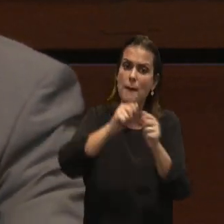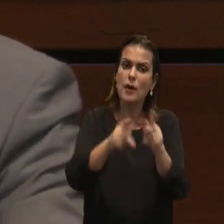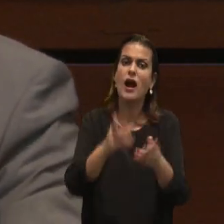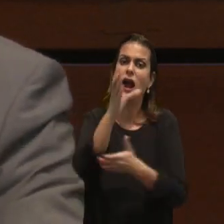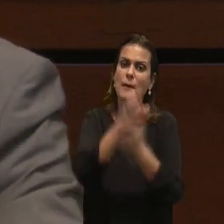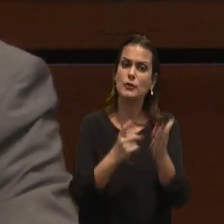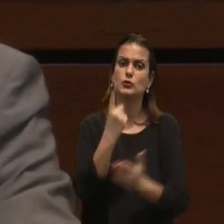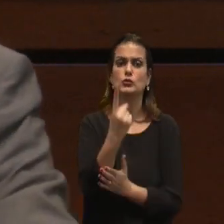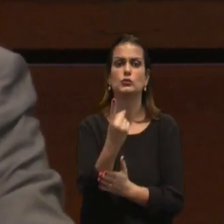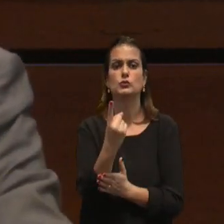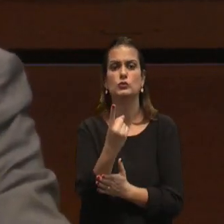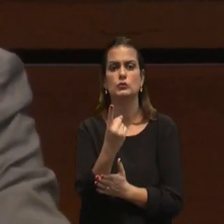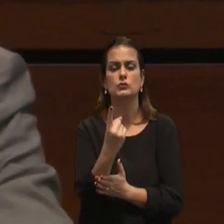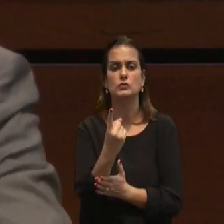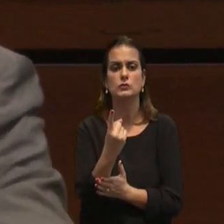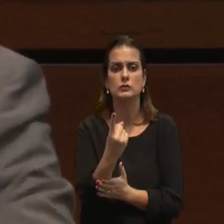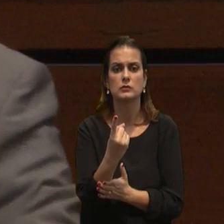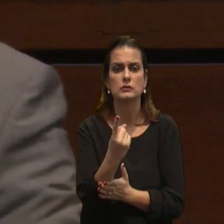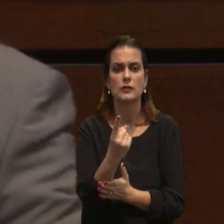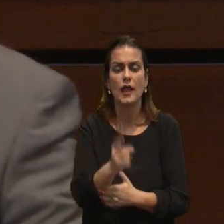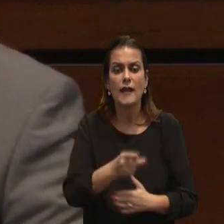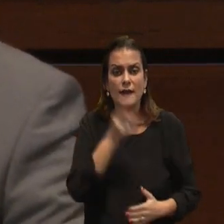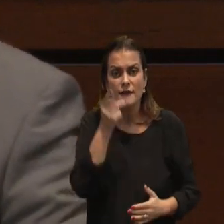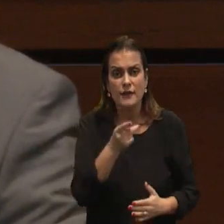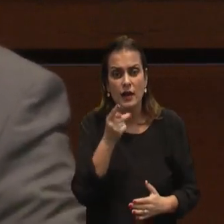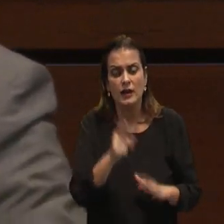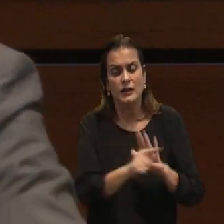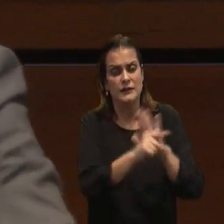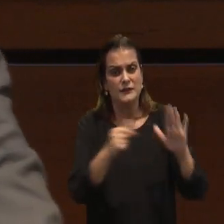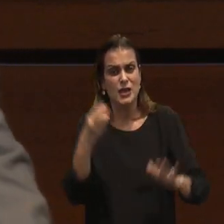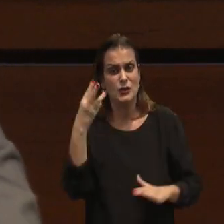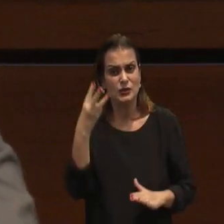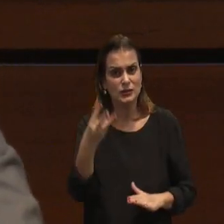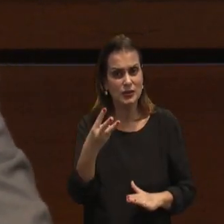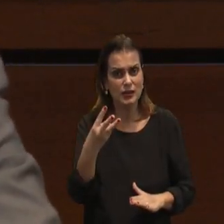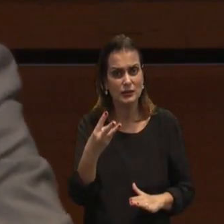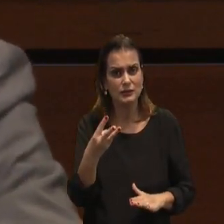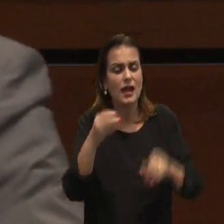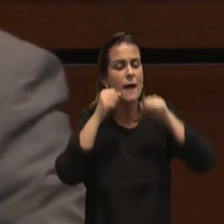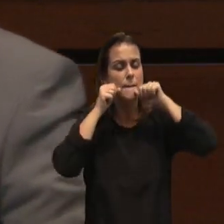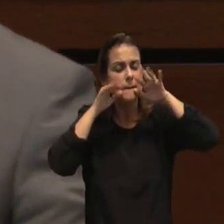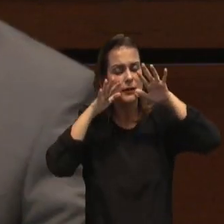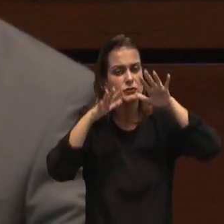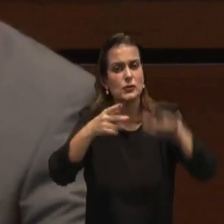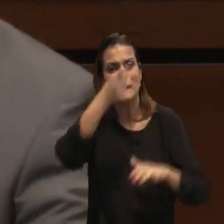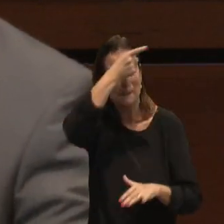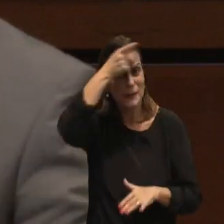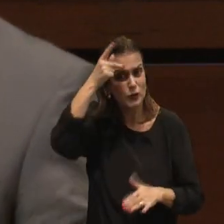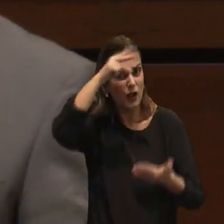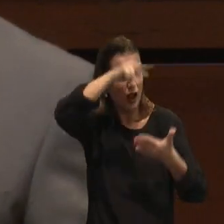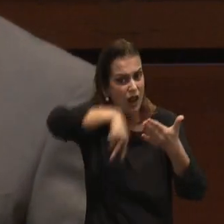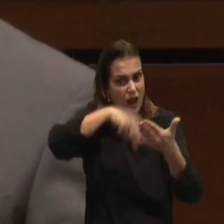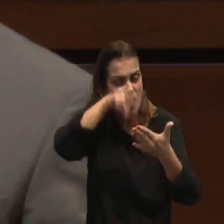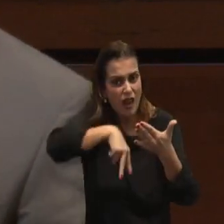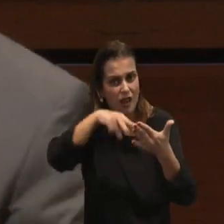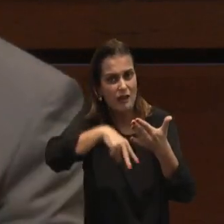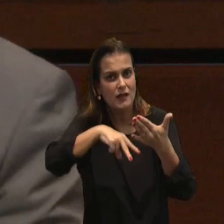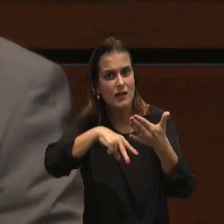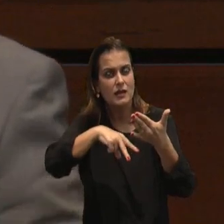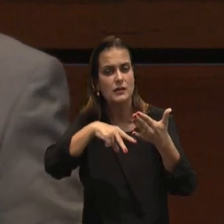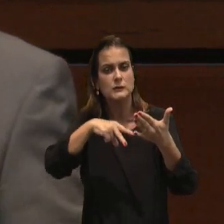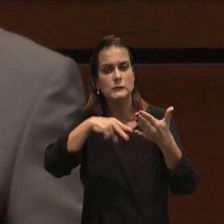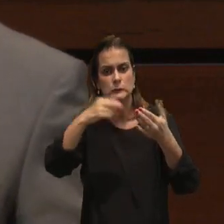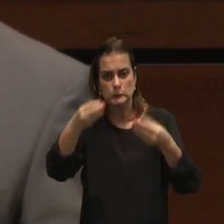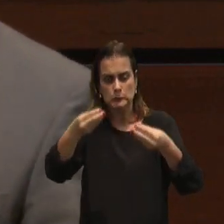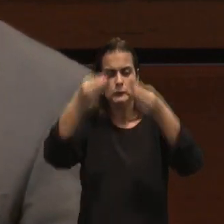1, que ele diz, o verso de número 3, bem-aventurados aqueles que leem, aqueles que